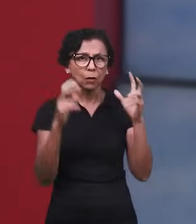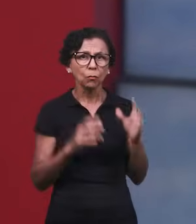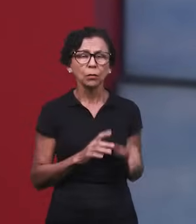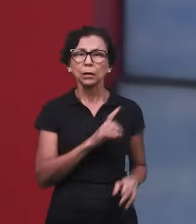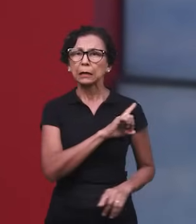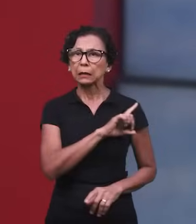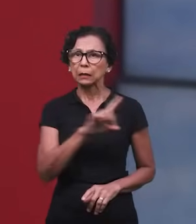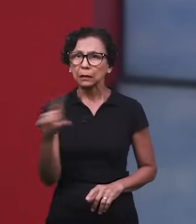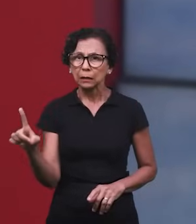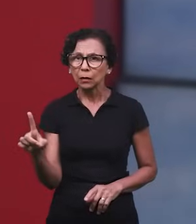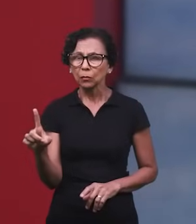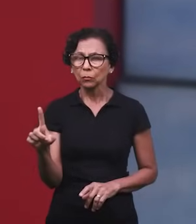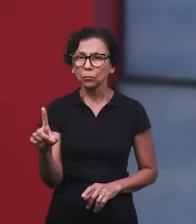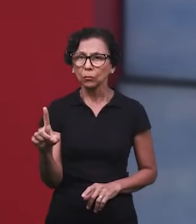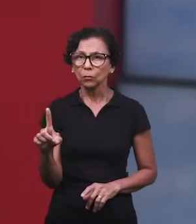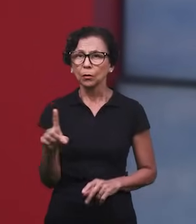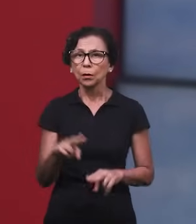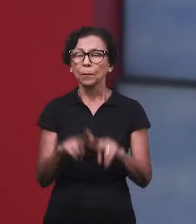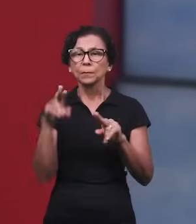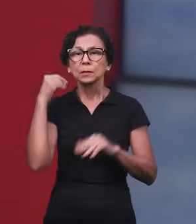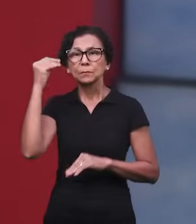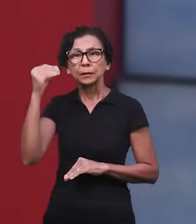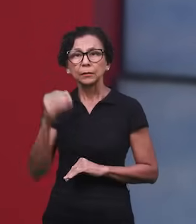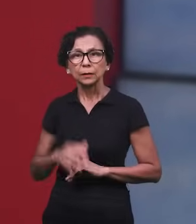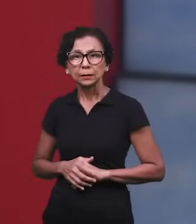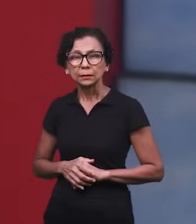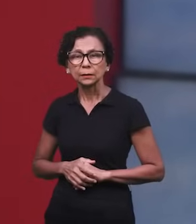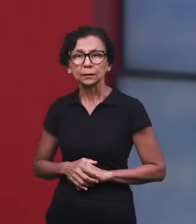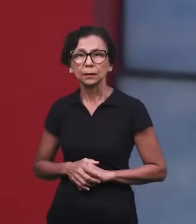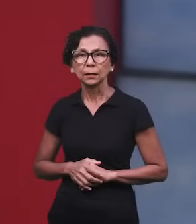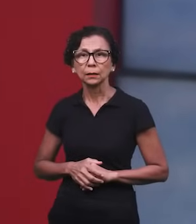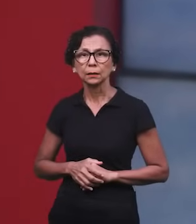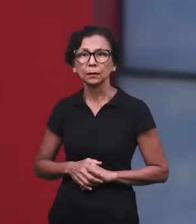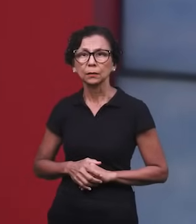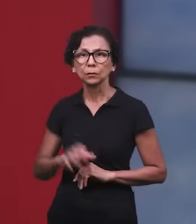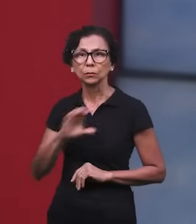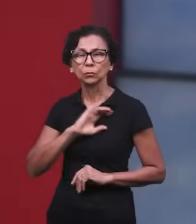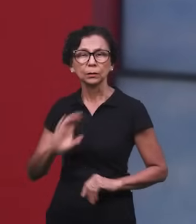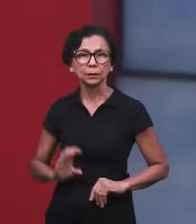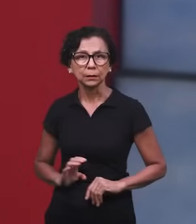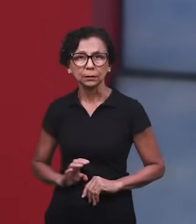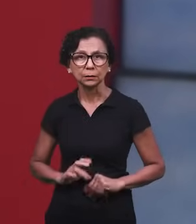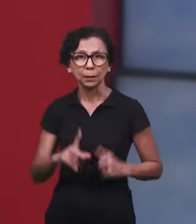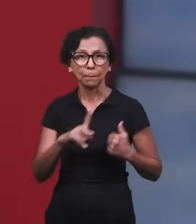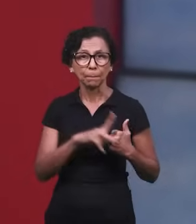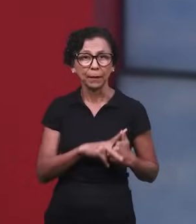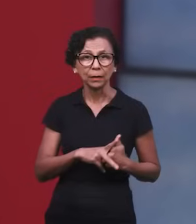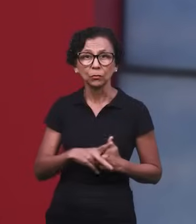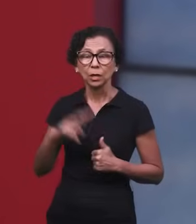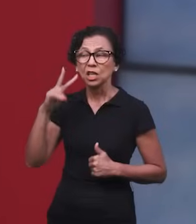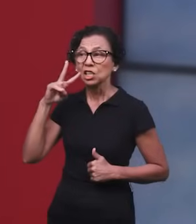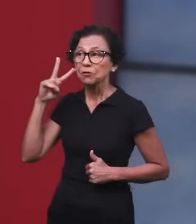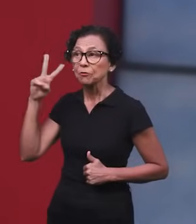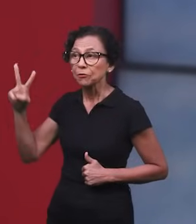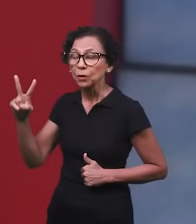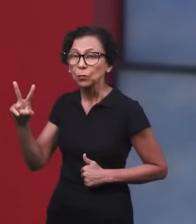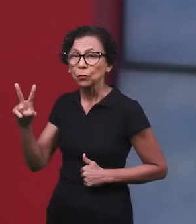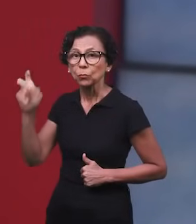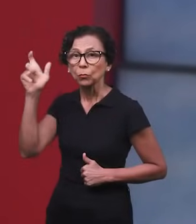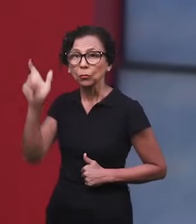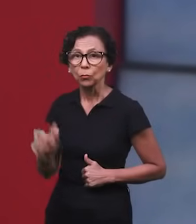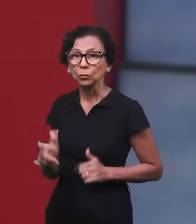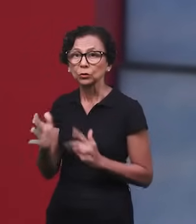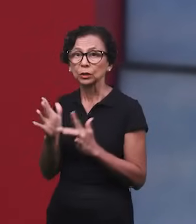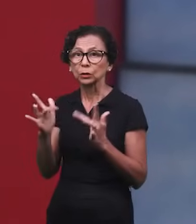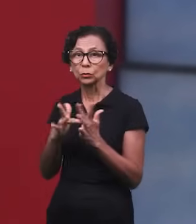que nós vimos, porque nós vimos a majestade de Cristo. Ele estava se referindo à transfiguração. Ele presenciou. Então, eu diria, Maria